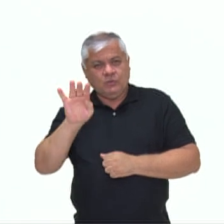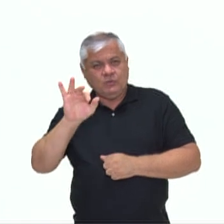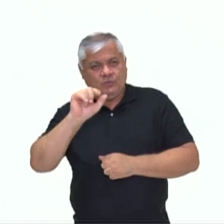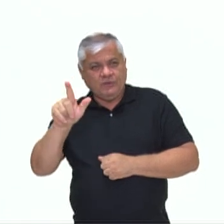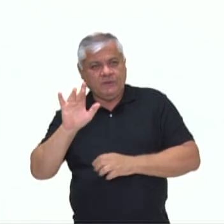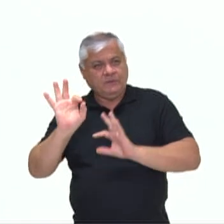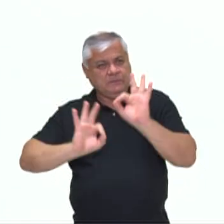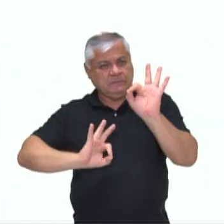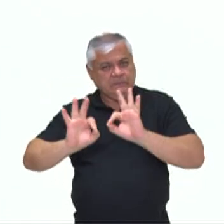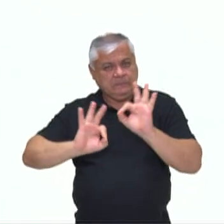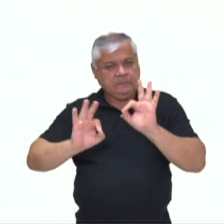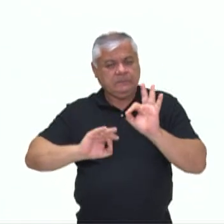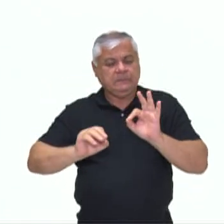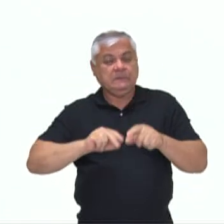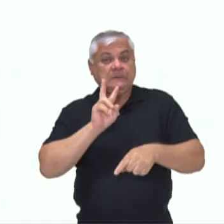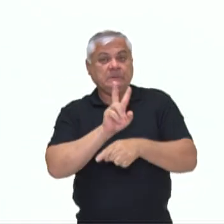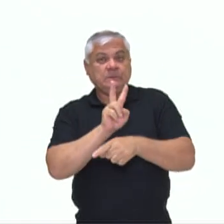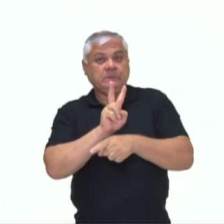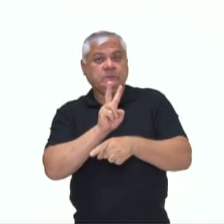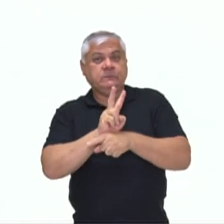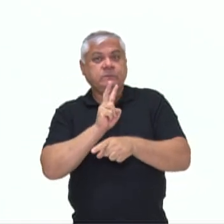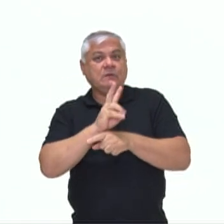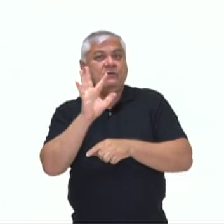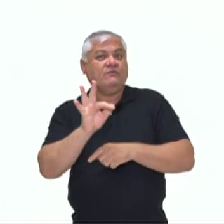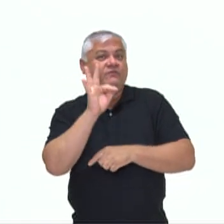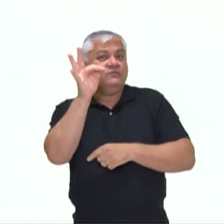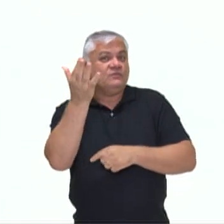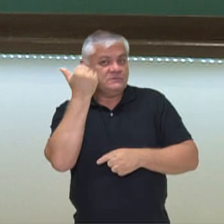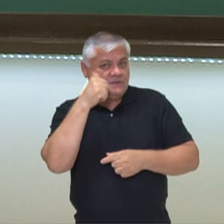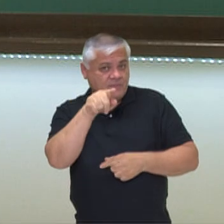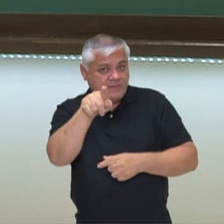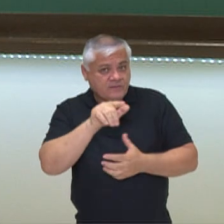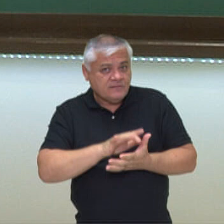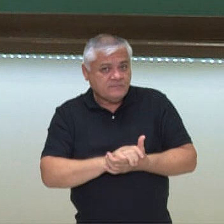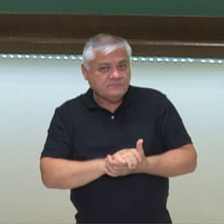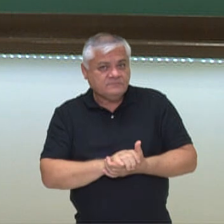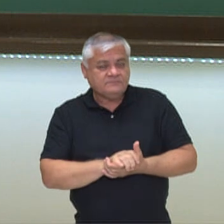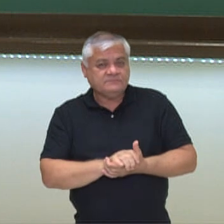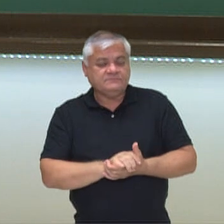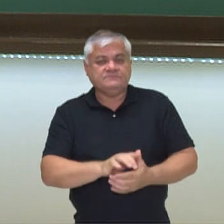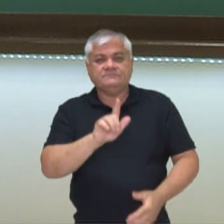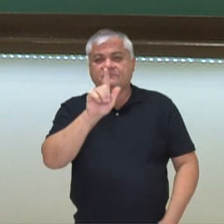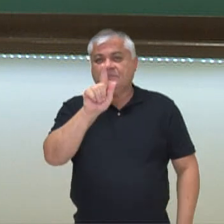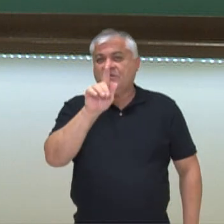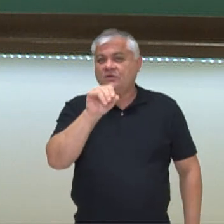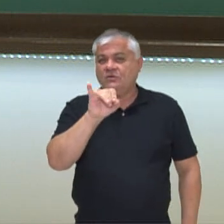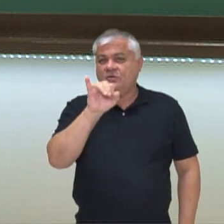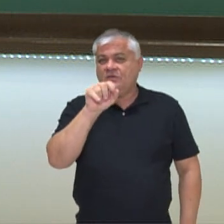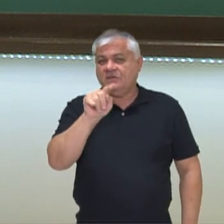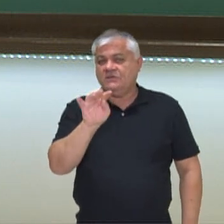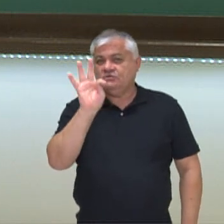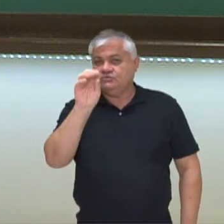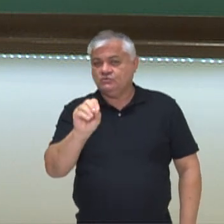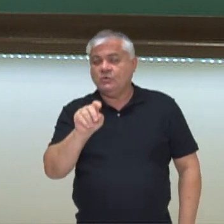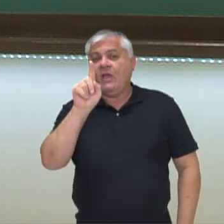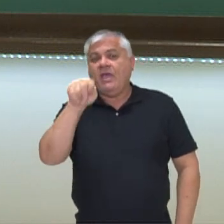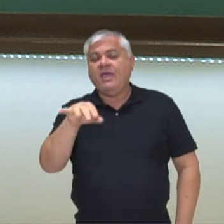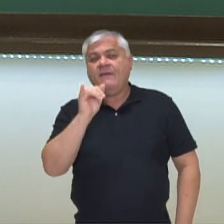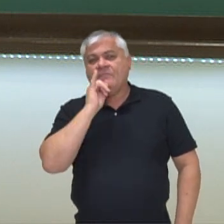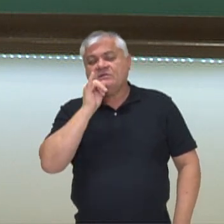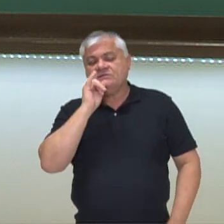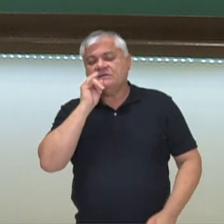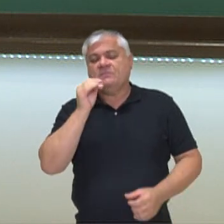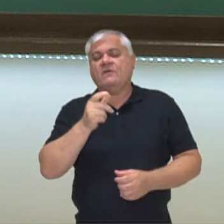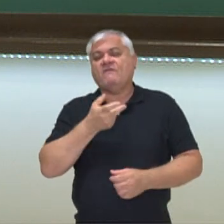planos, expectativas e fazer previsões? Bom, o going to, ele se trata de uma locução